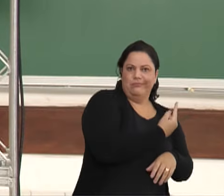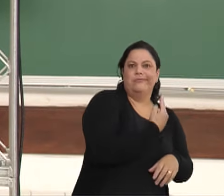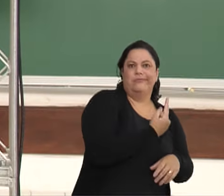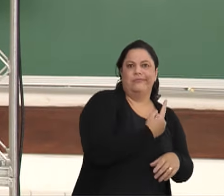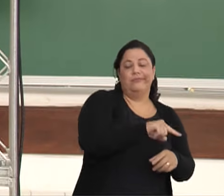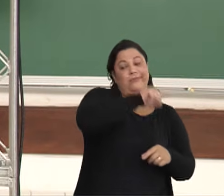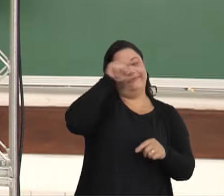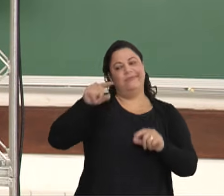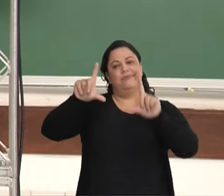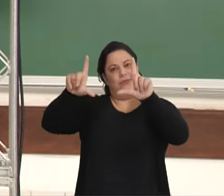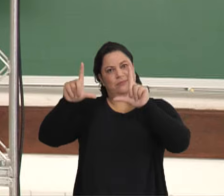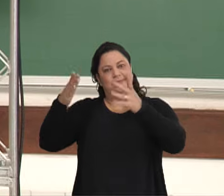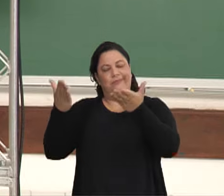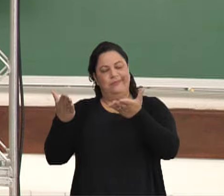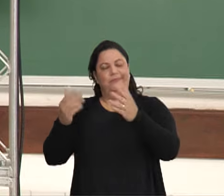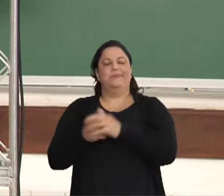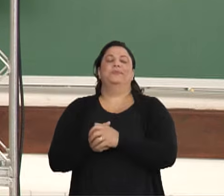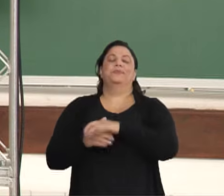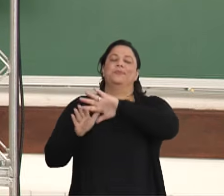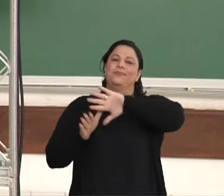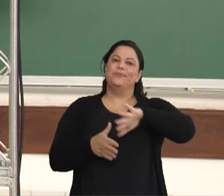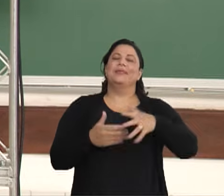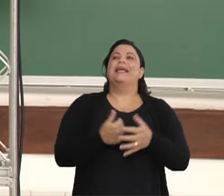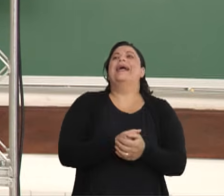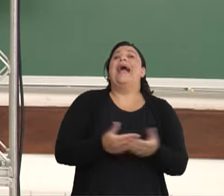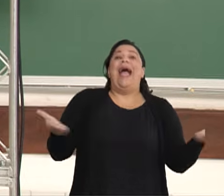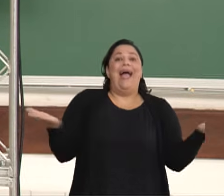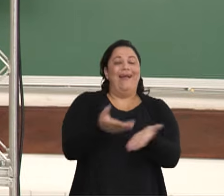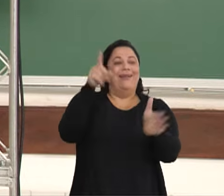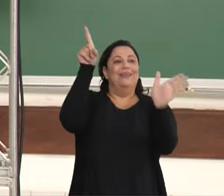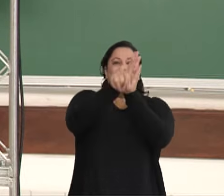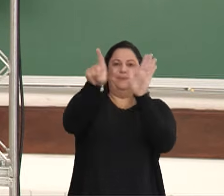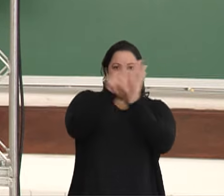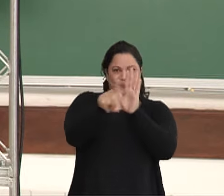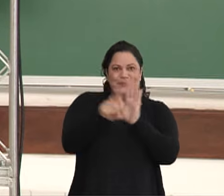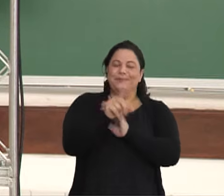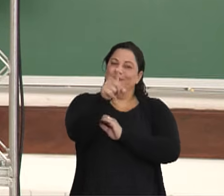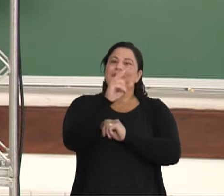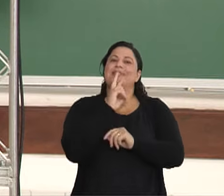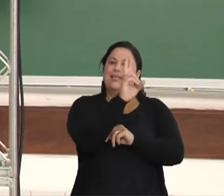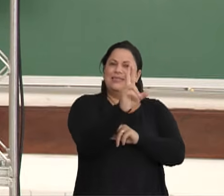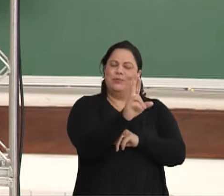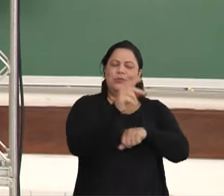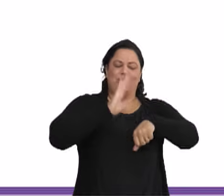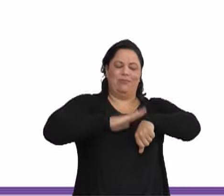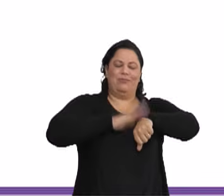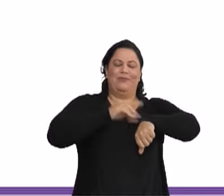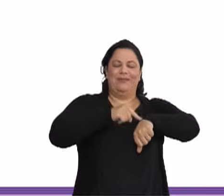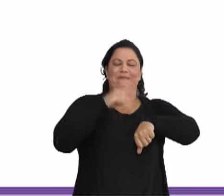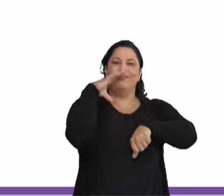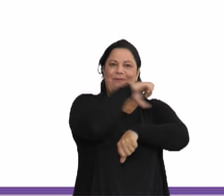bem emblemático. Agora tem um quiz para você responder e a gente vai te dar um tempinho bem rápido. Vai!